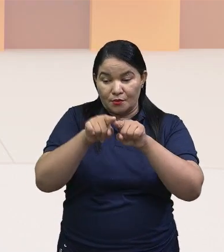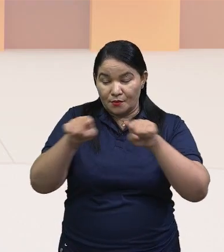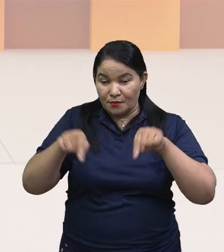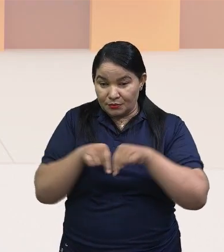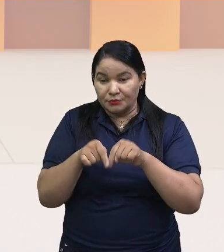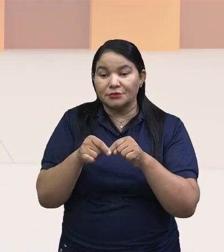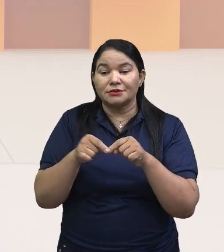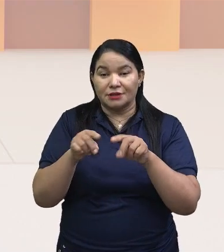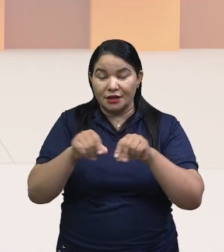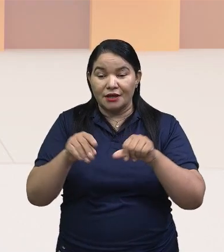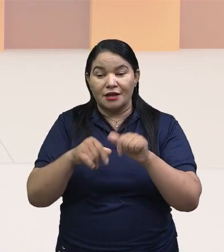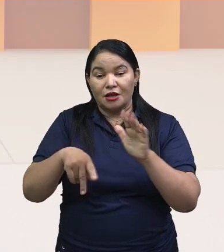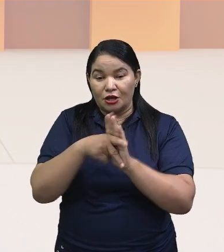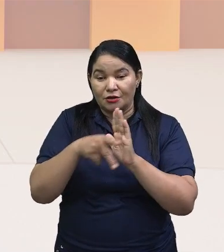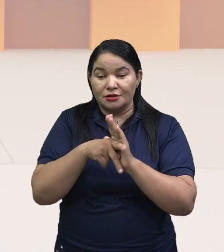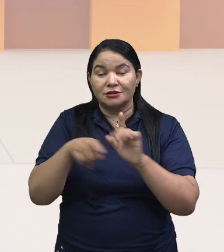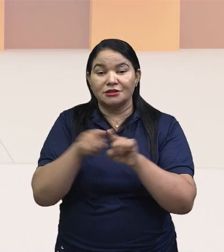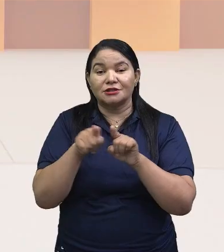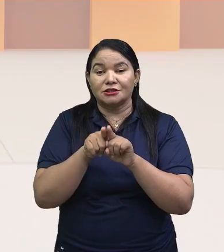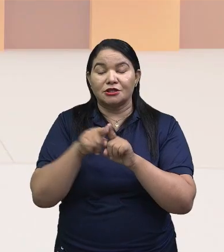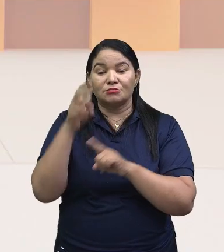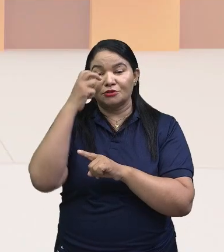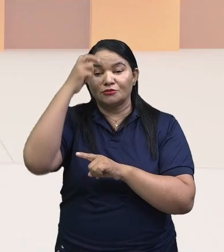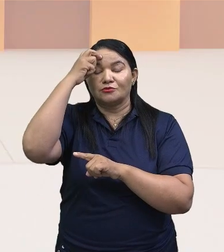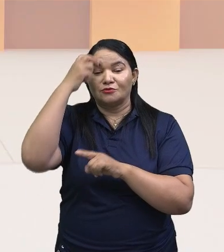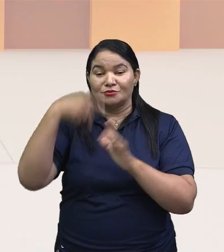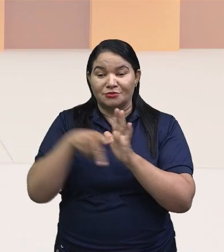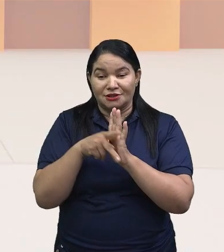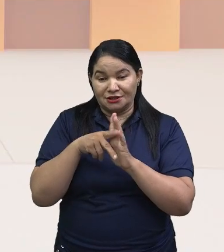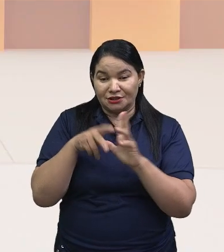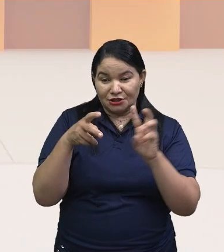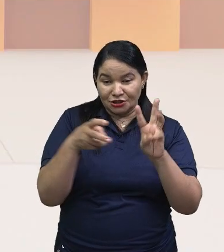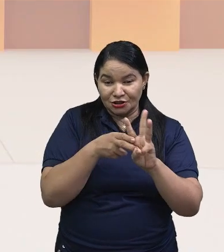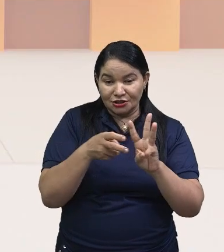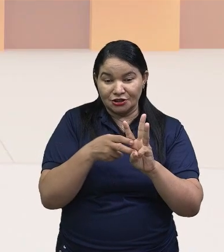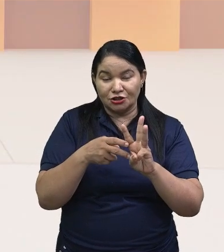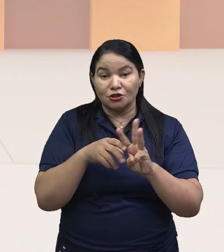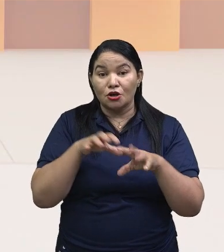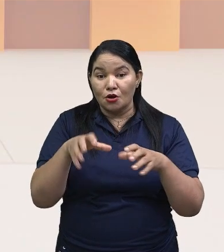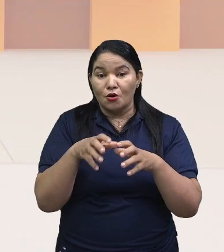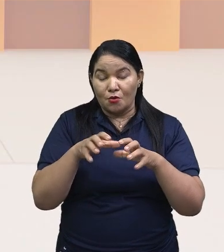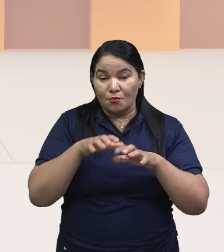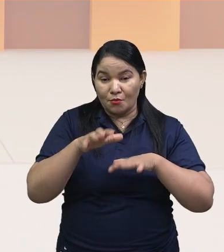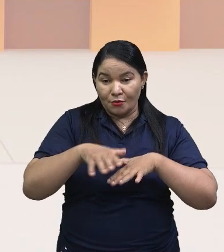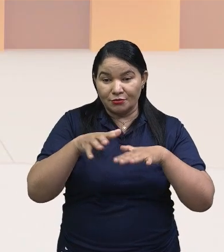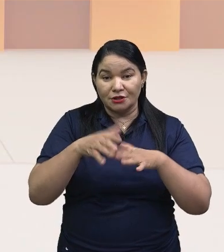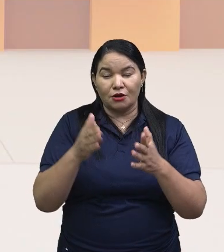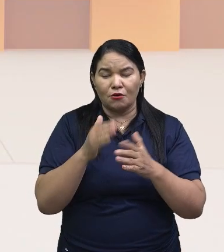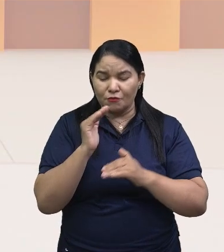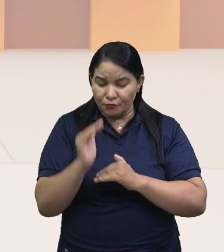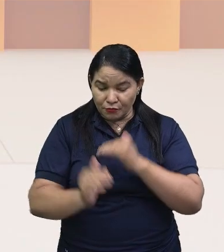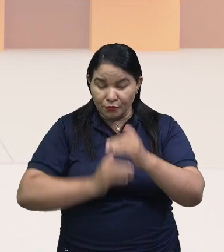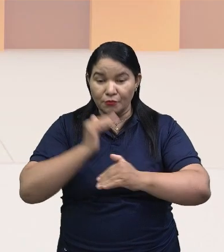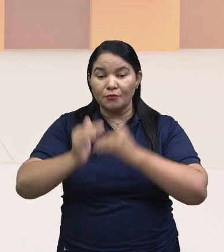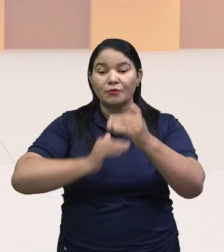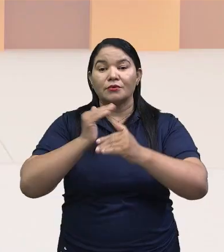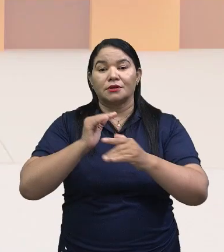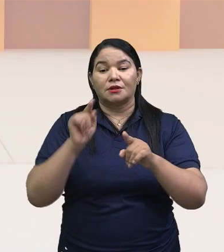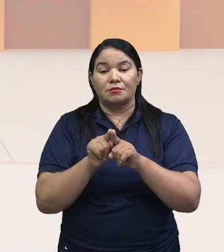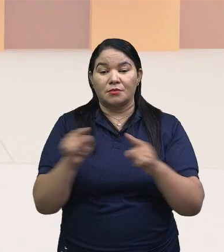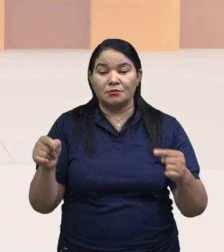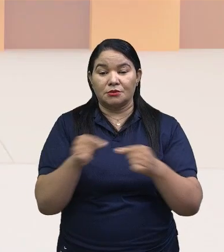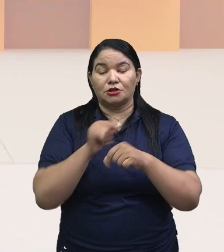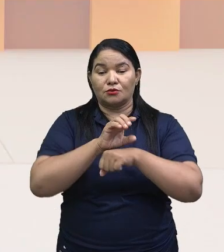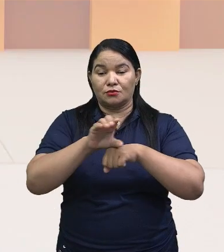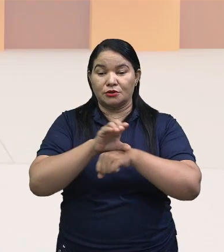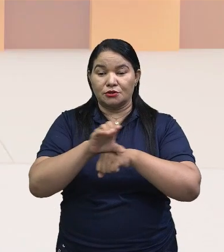à preservação das culturas indígenas. Então, o movimento indígena, ele vai ter um grande avanço com a Constituição